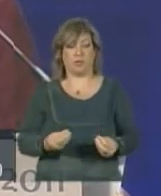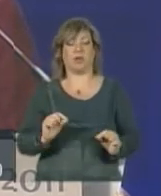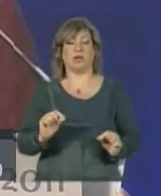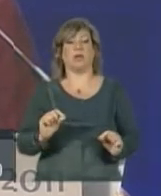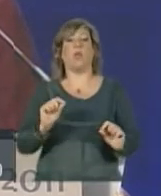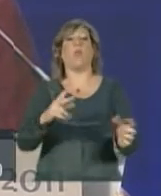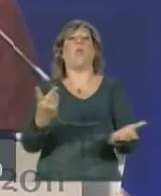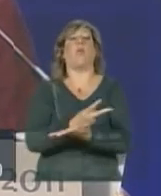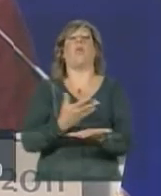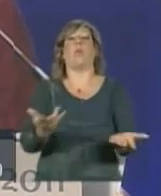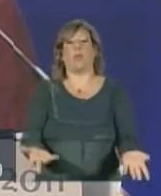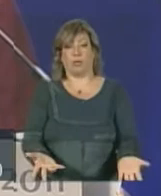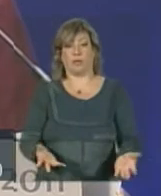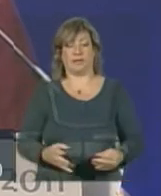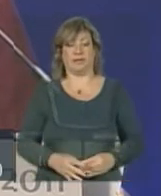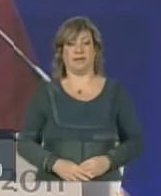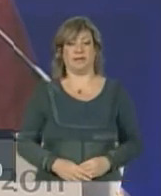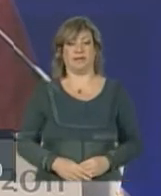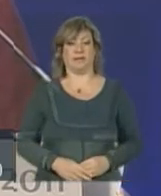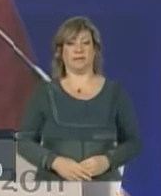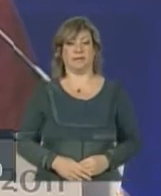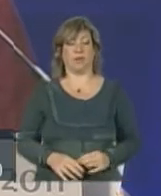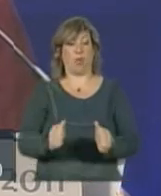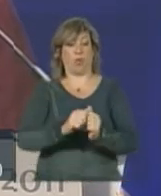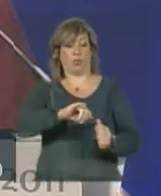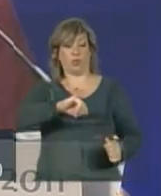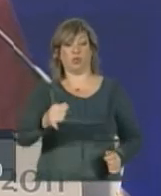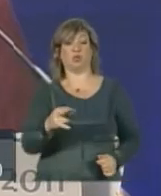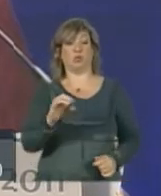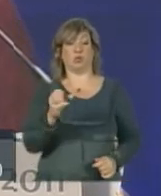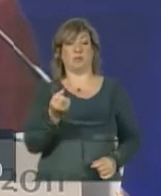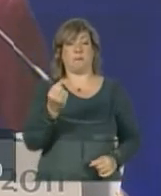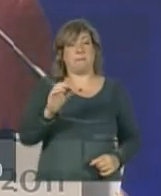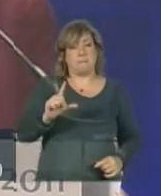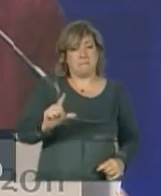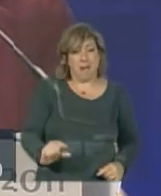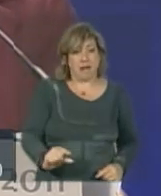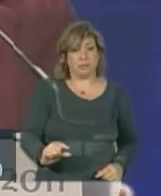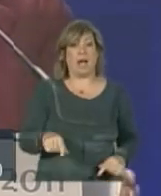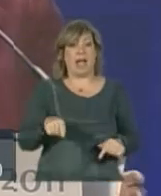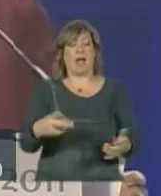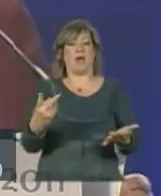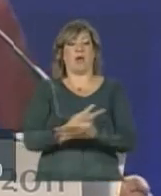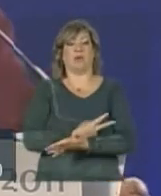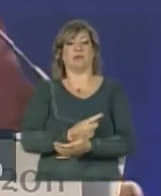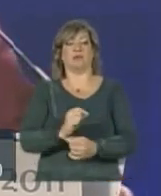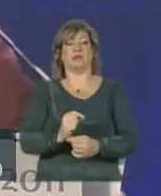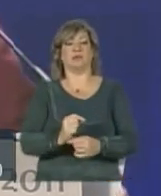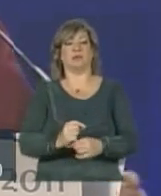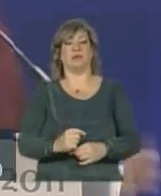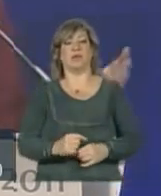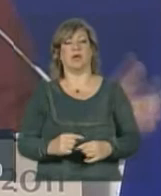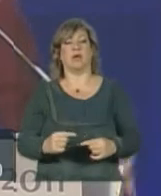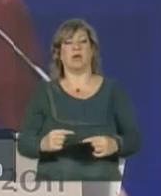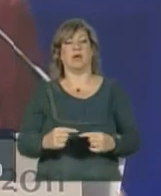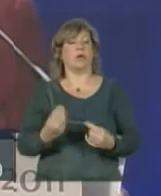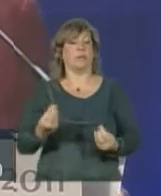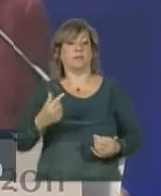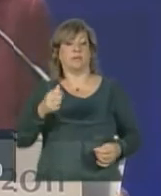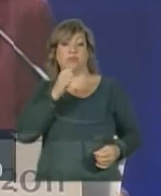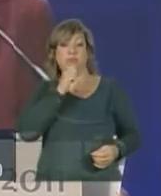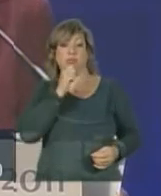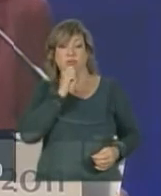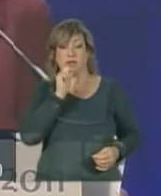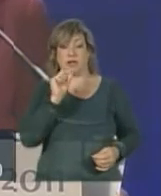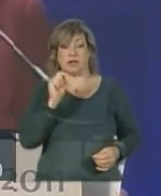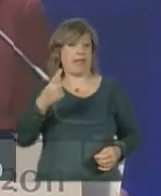que acontece? E com juros muito baixos, inflaciona na medida que eles não têm